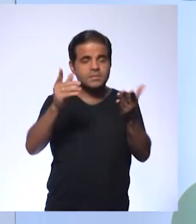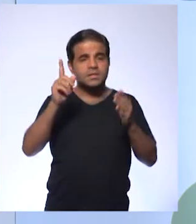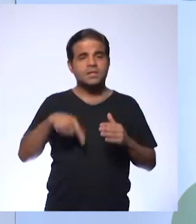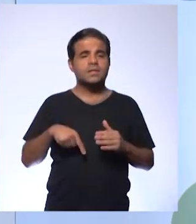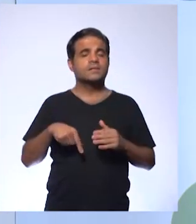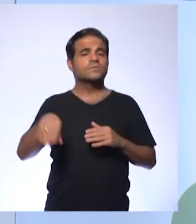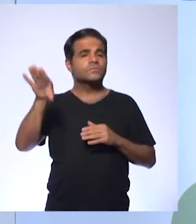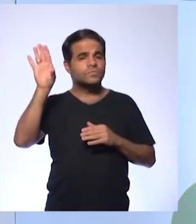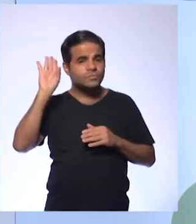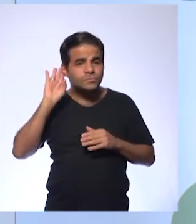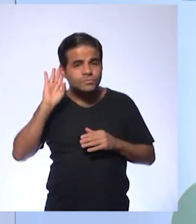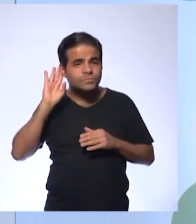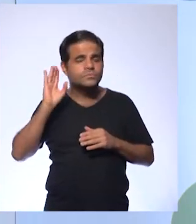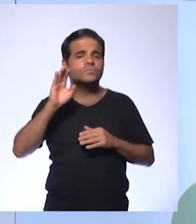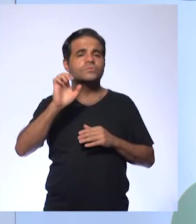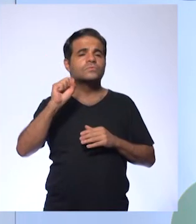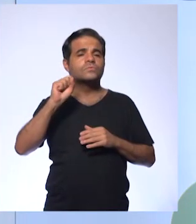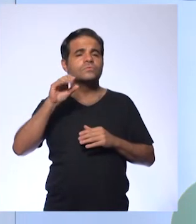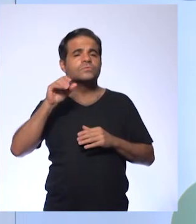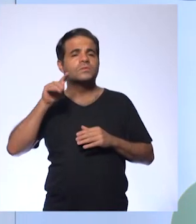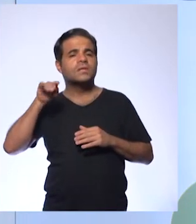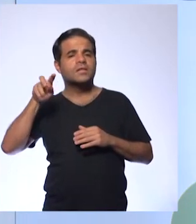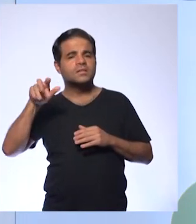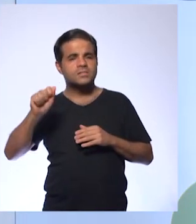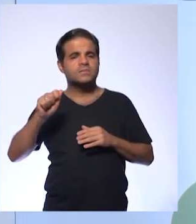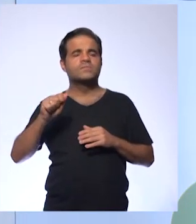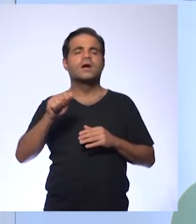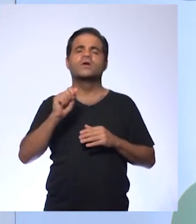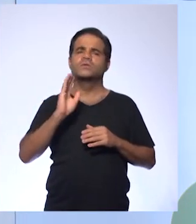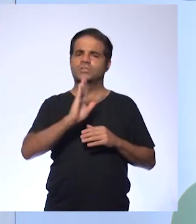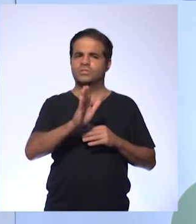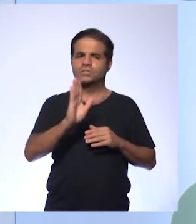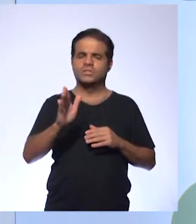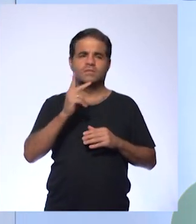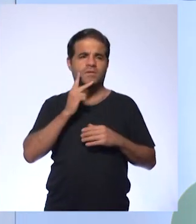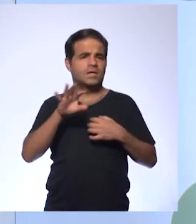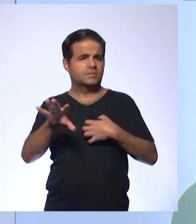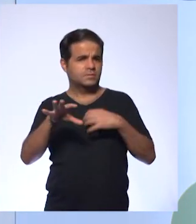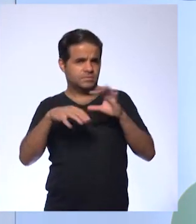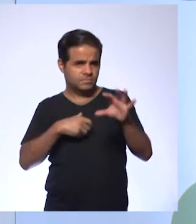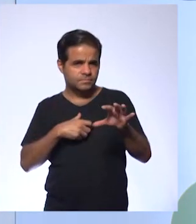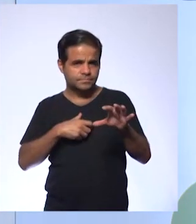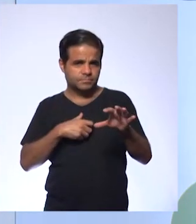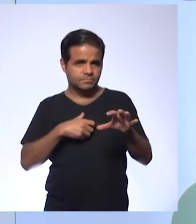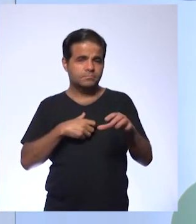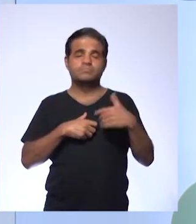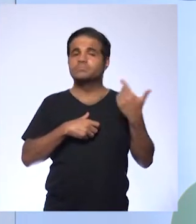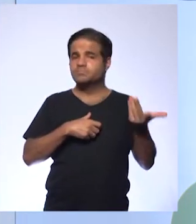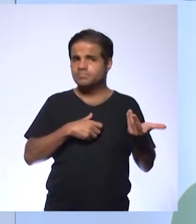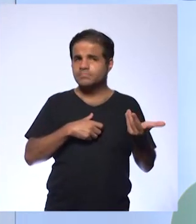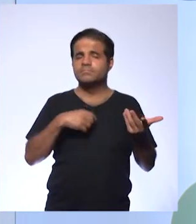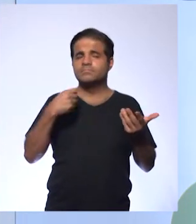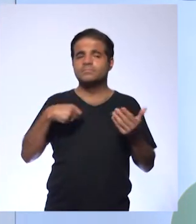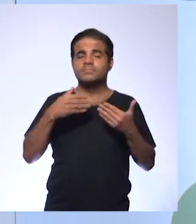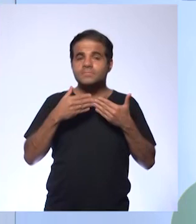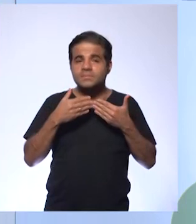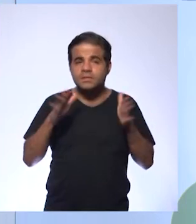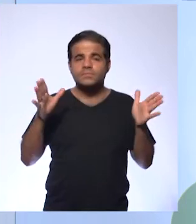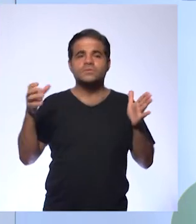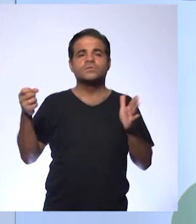da escuta ativa, né, porque já que a gente fala que empatia é se colocar no lugar do outro, é se abrir a